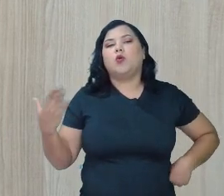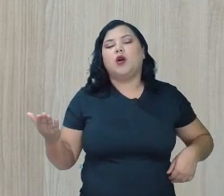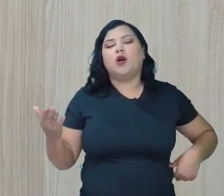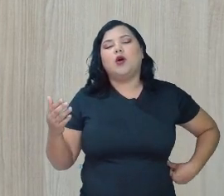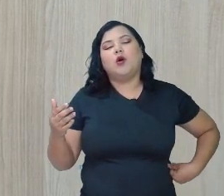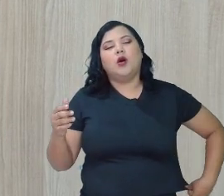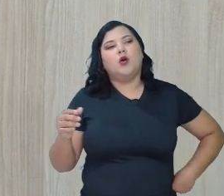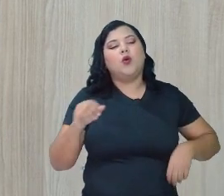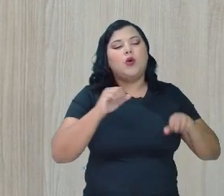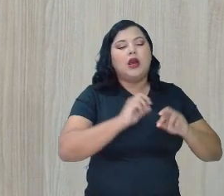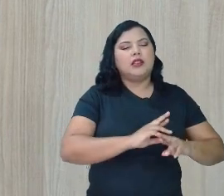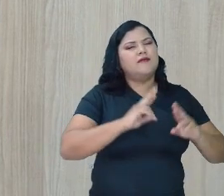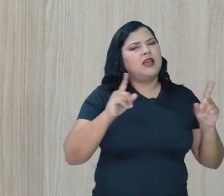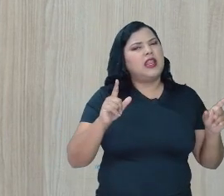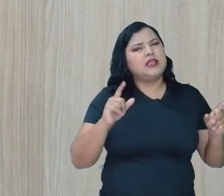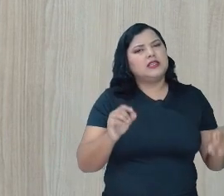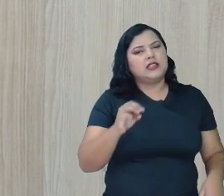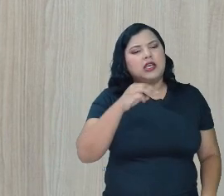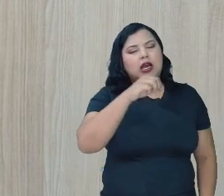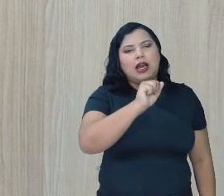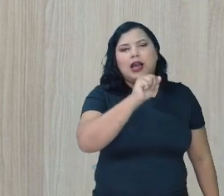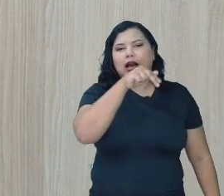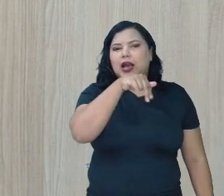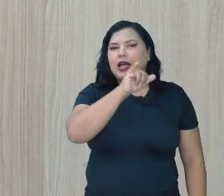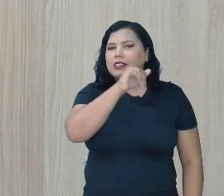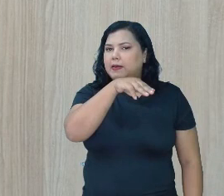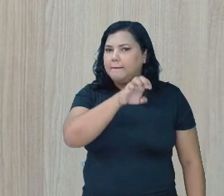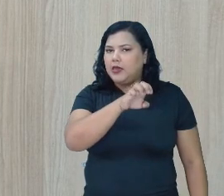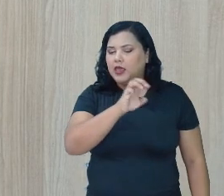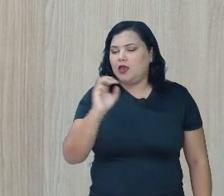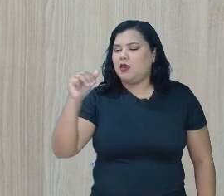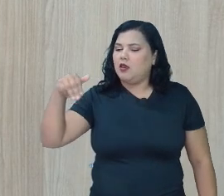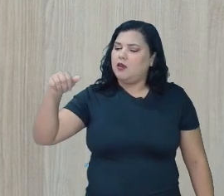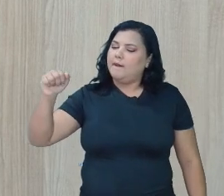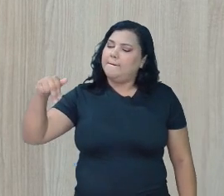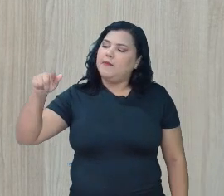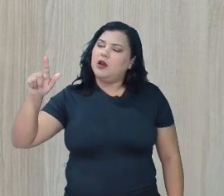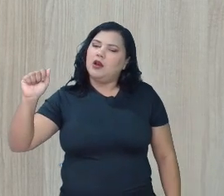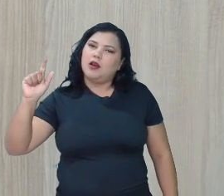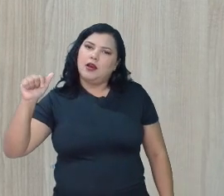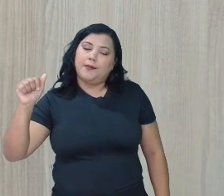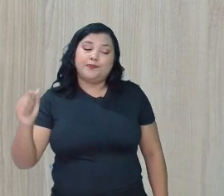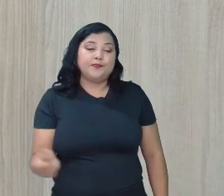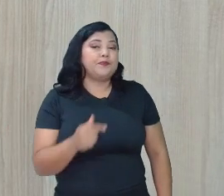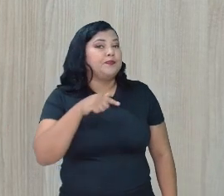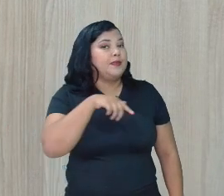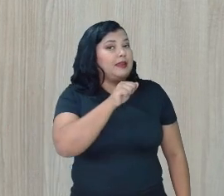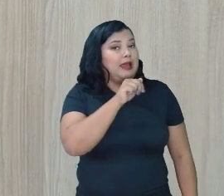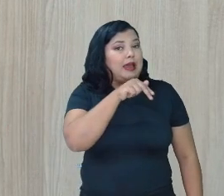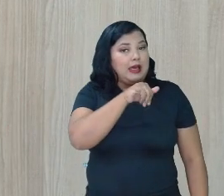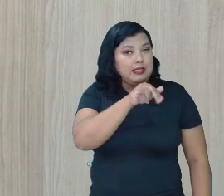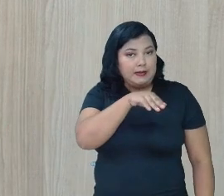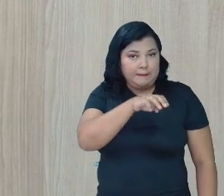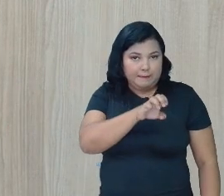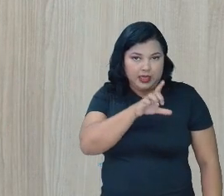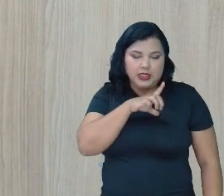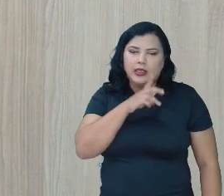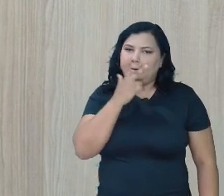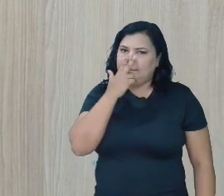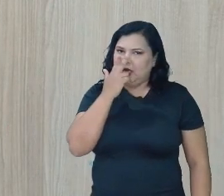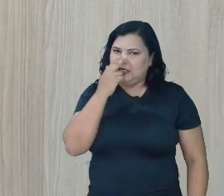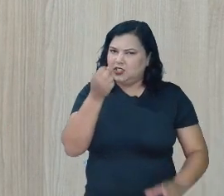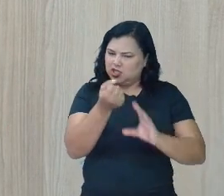anime e mangá, né? O anime, ele é transmitido especialmente para TV, embora os traços